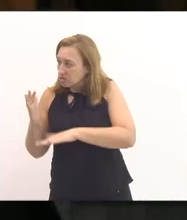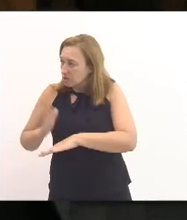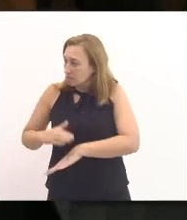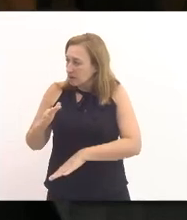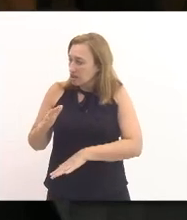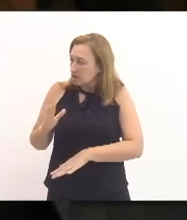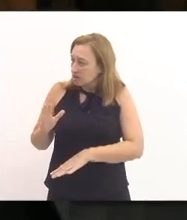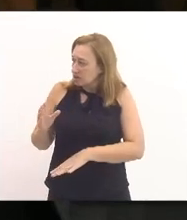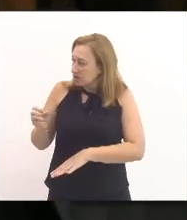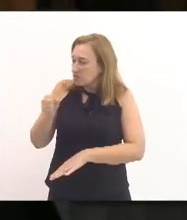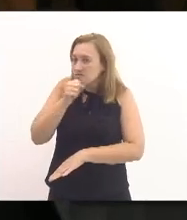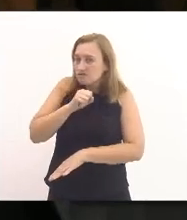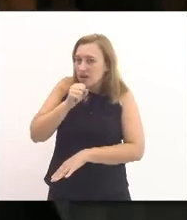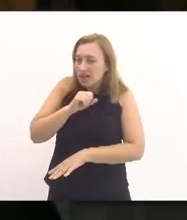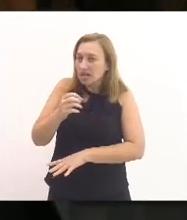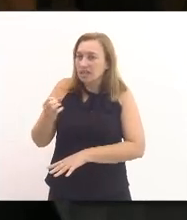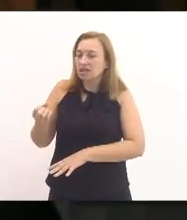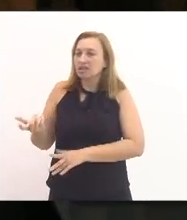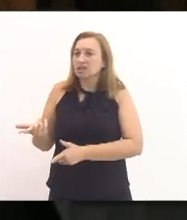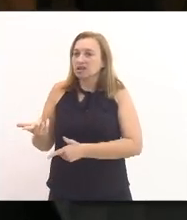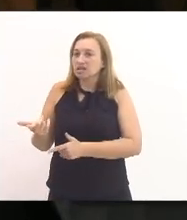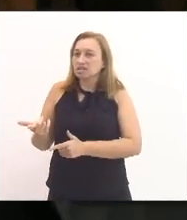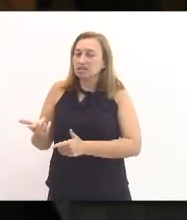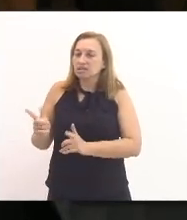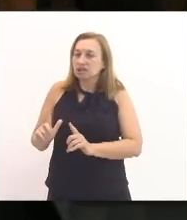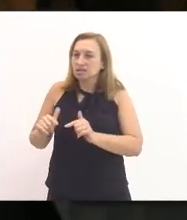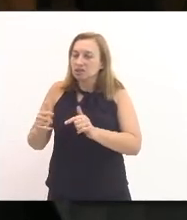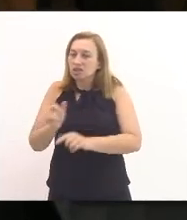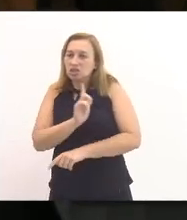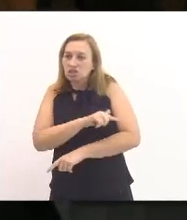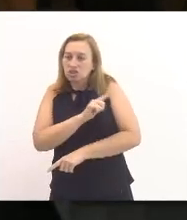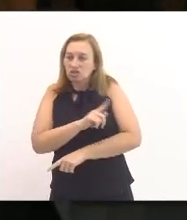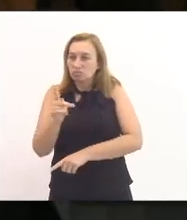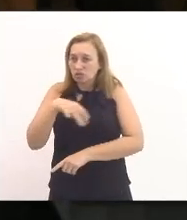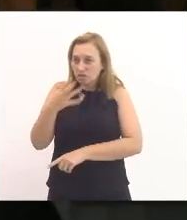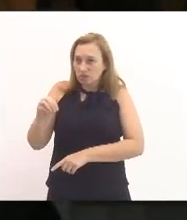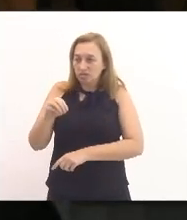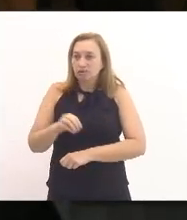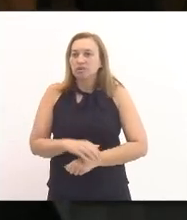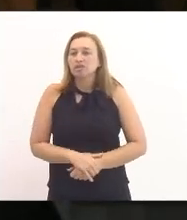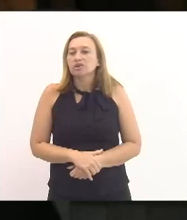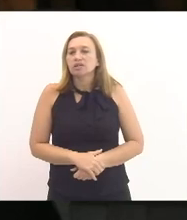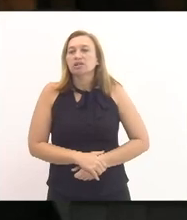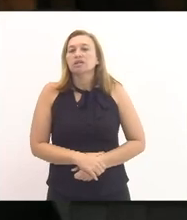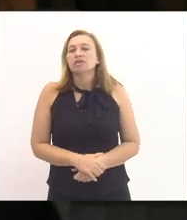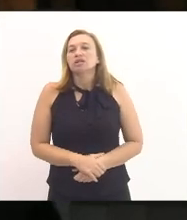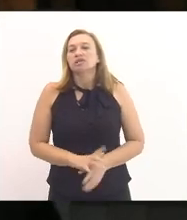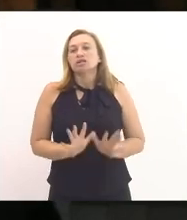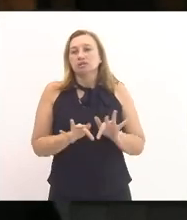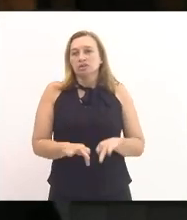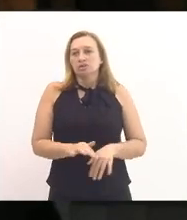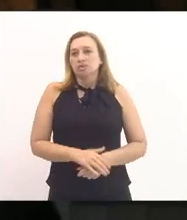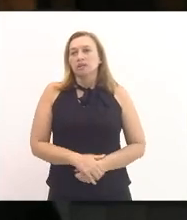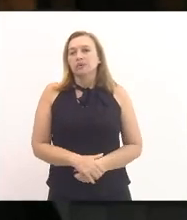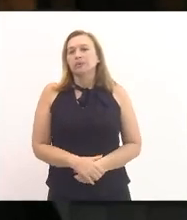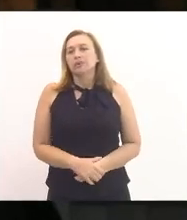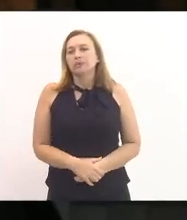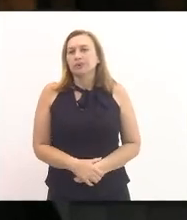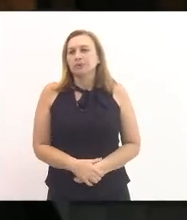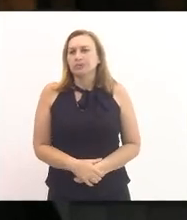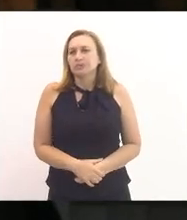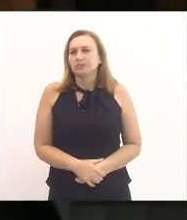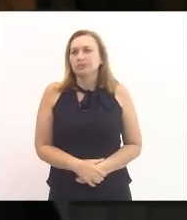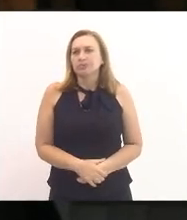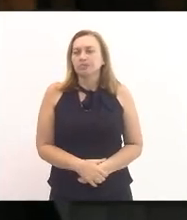maduras adultas e fazem no no que tange às suas promoções G1 e finalmente